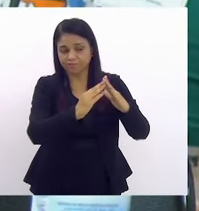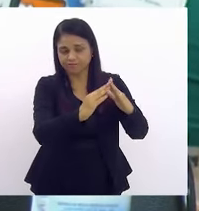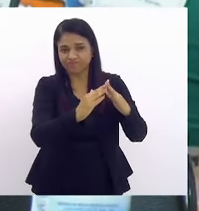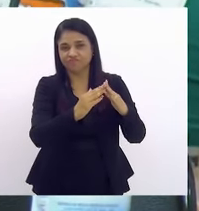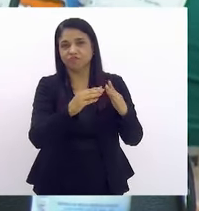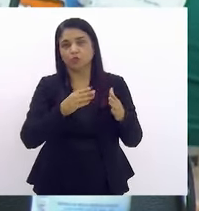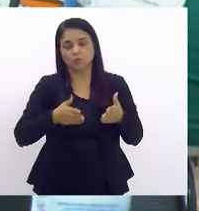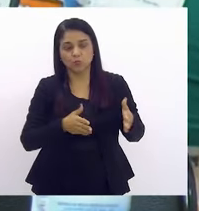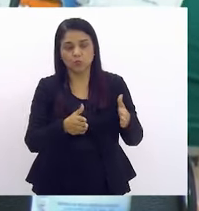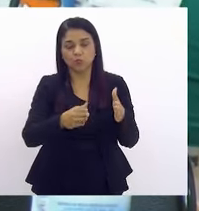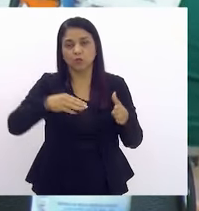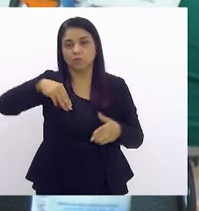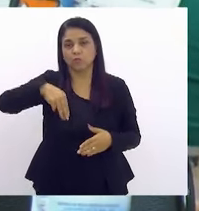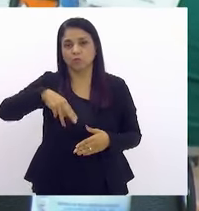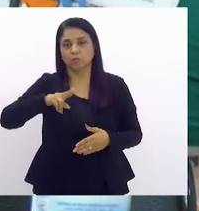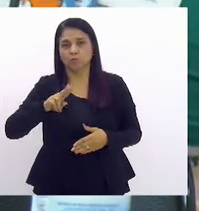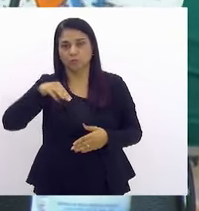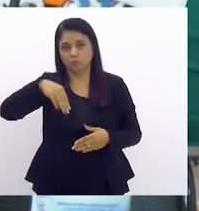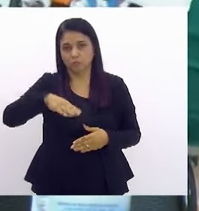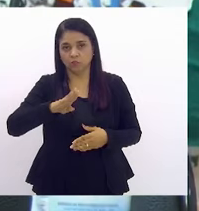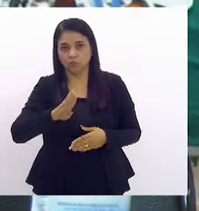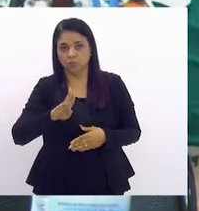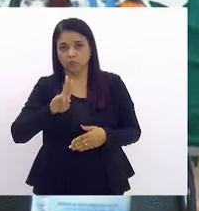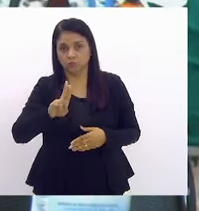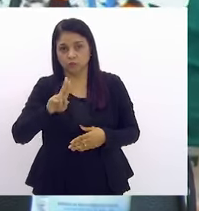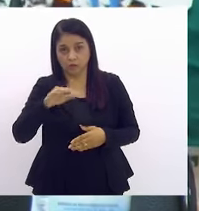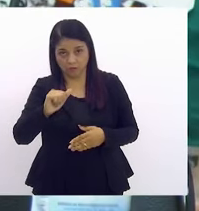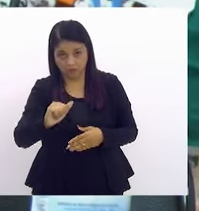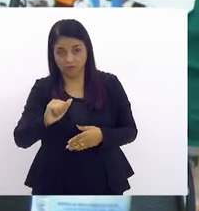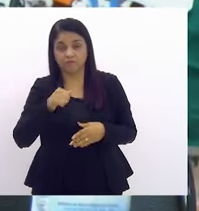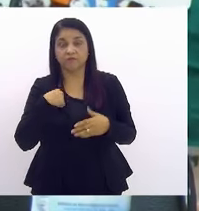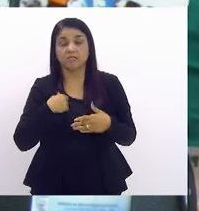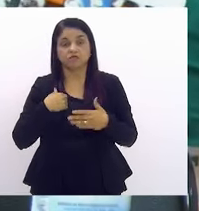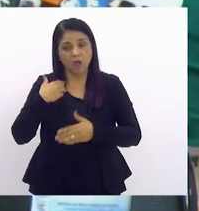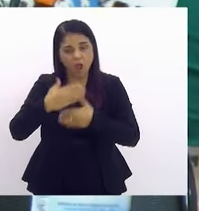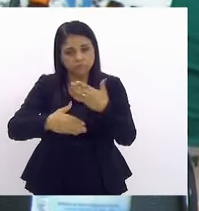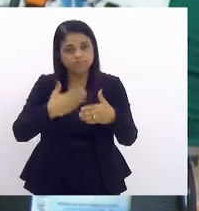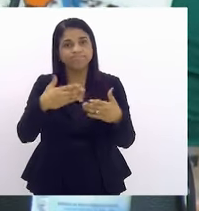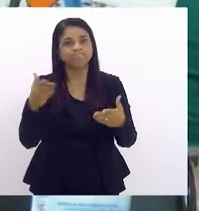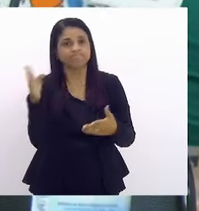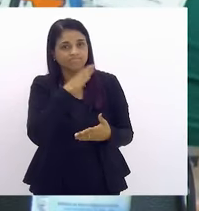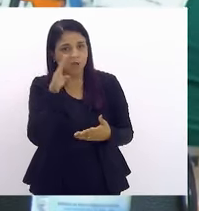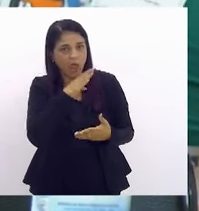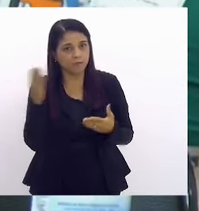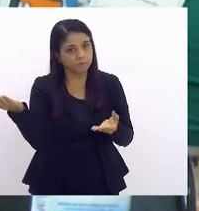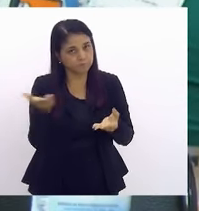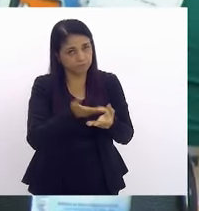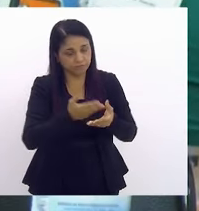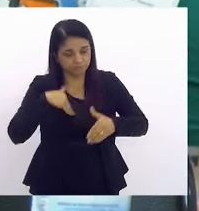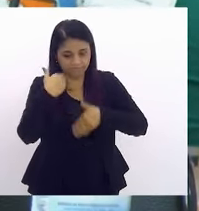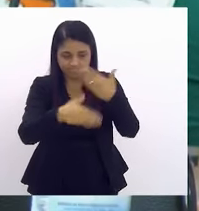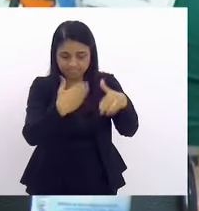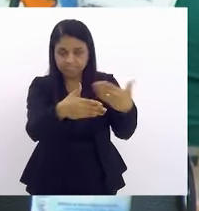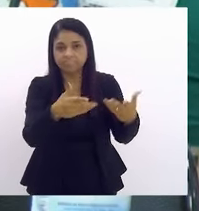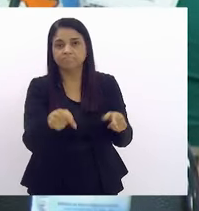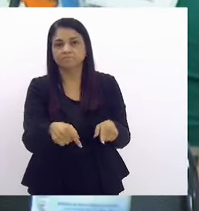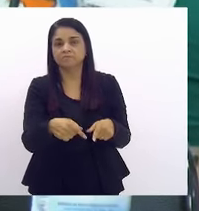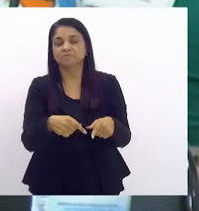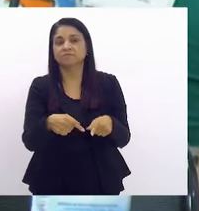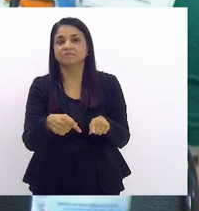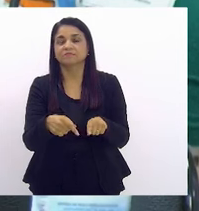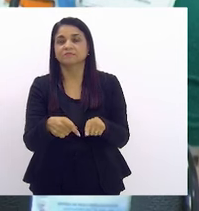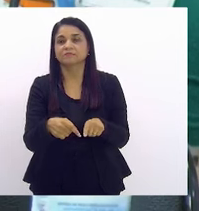um projeto que já está acontecendo, está em um ritmo bem acelerado, e vamos avançar nesse processo